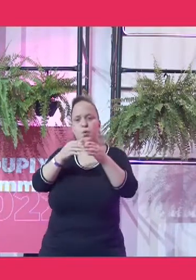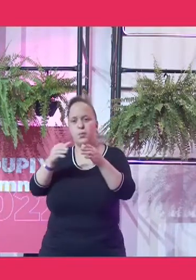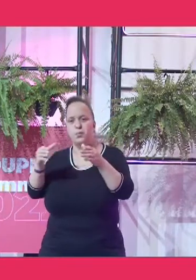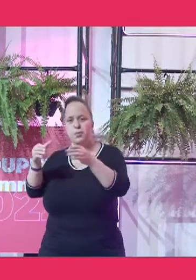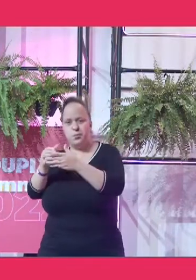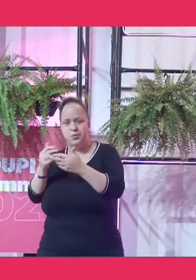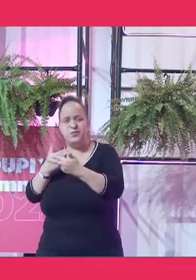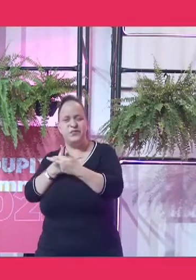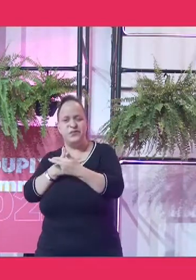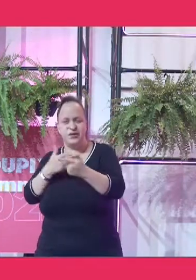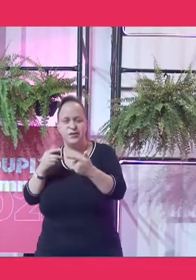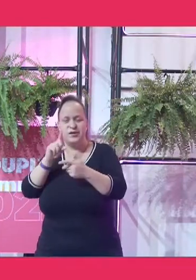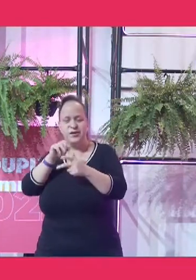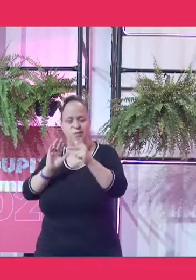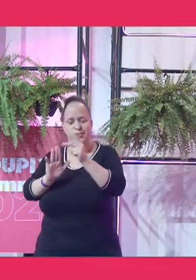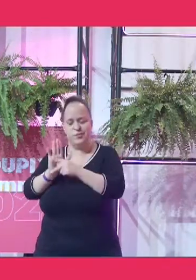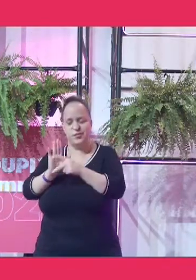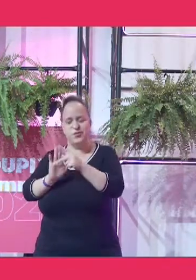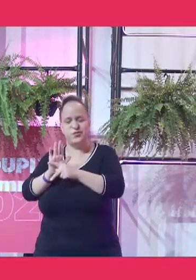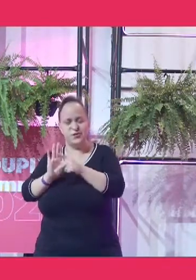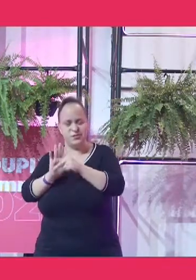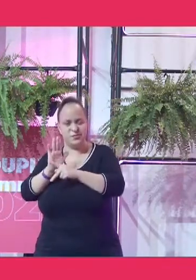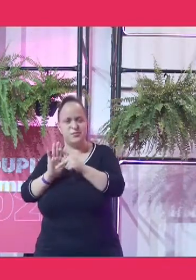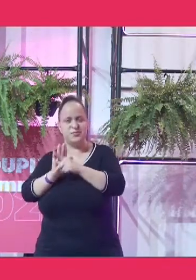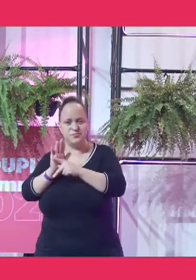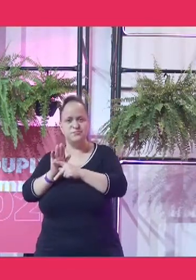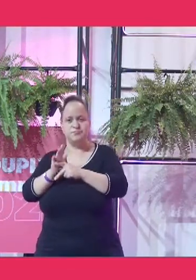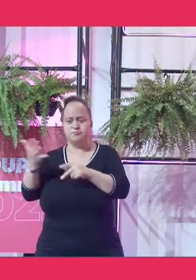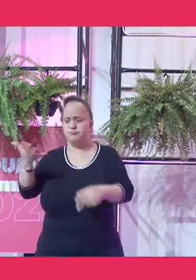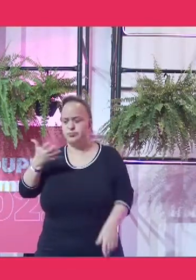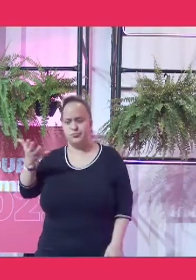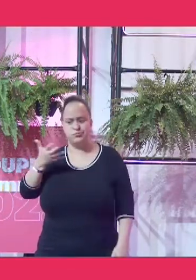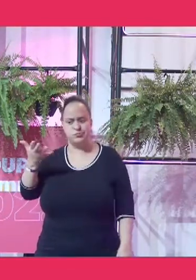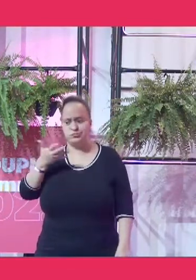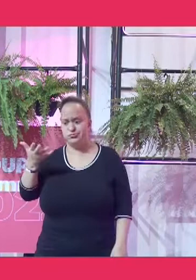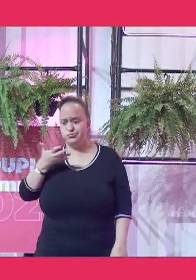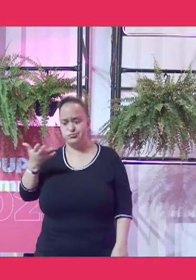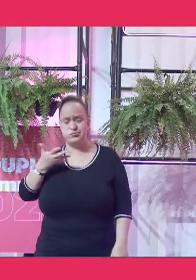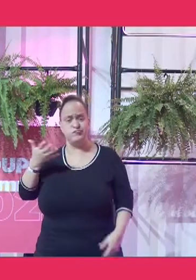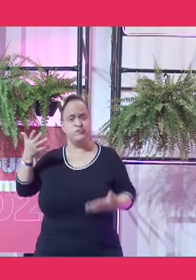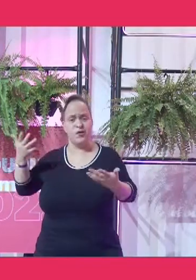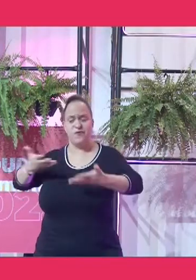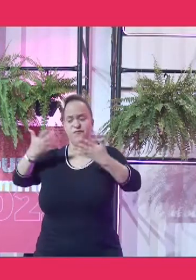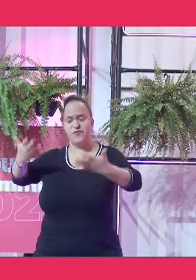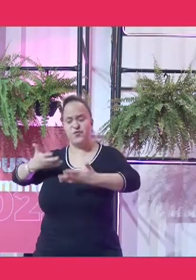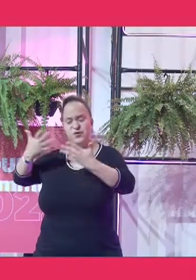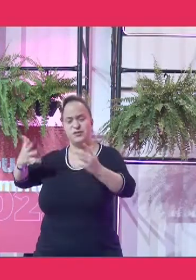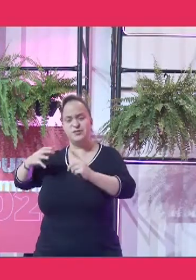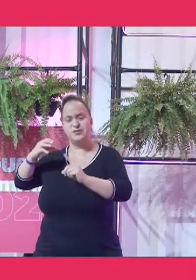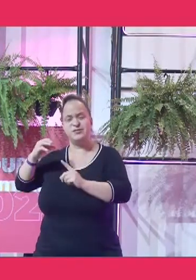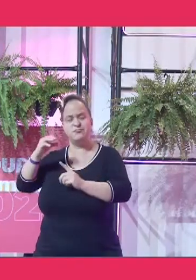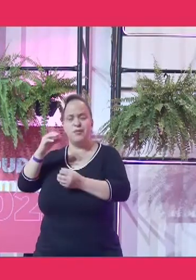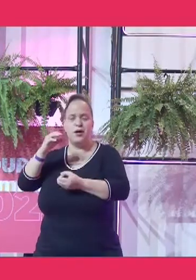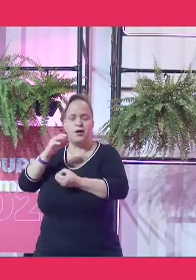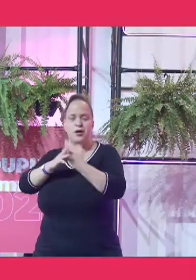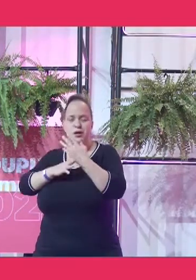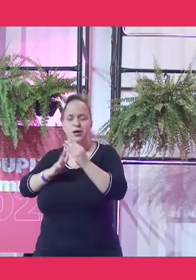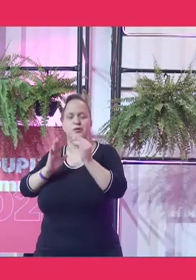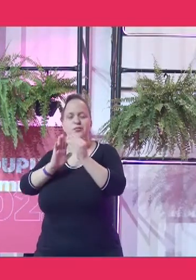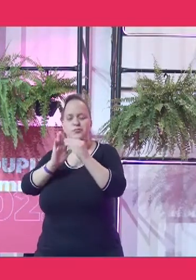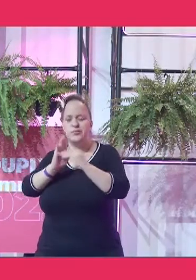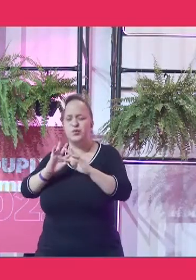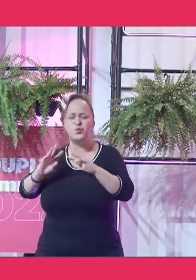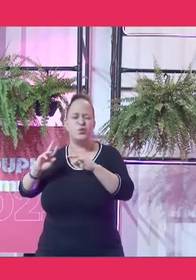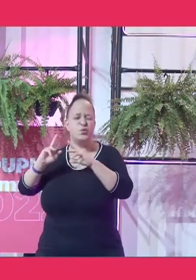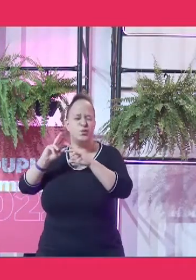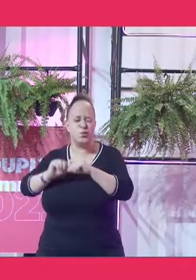é o projeto de aceleração de criadores e influenciadores do YouPix. E em todas elas eu preciso